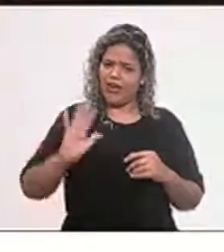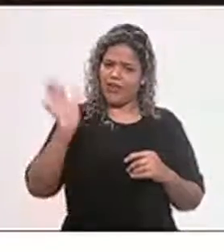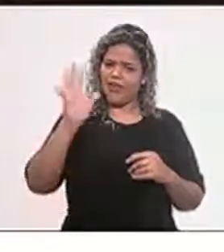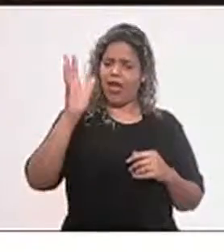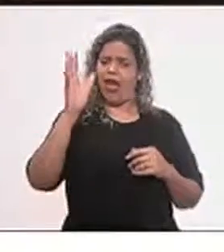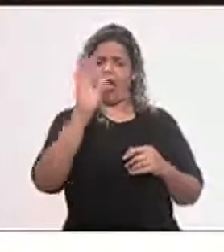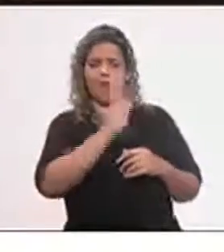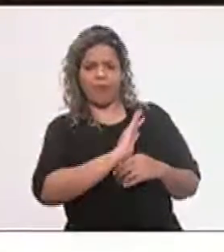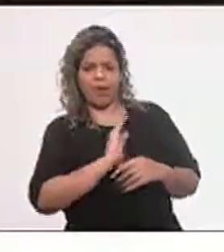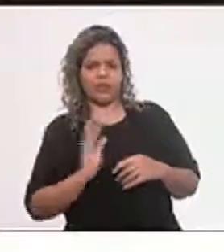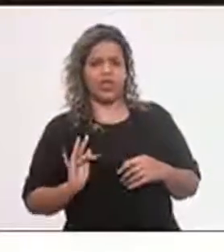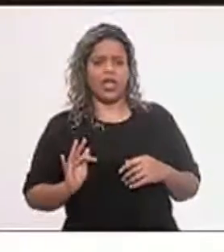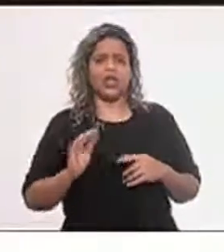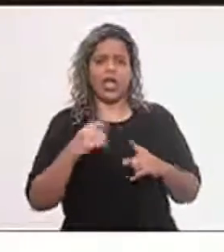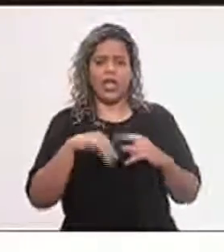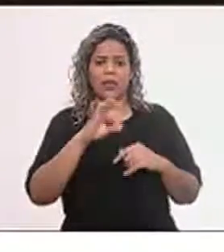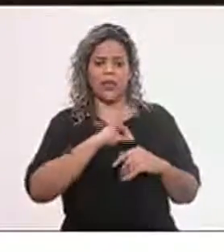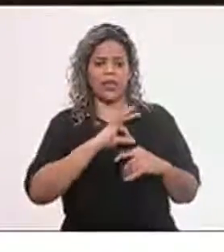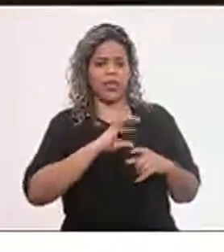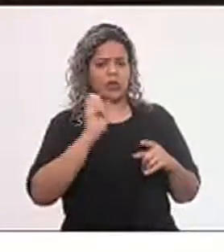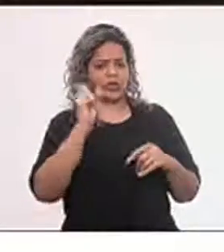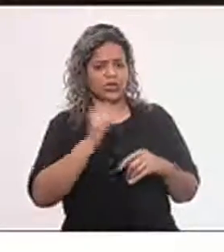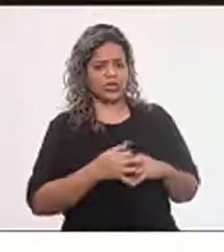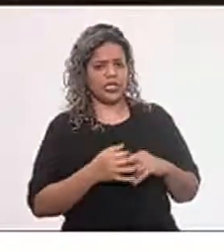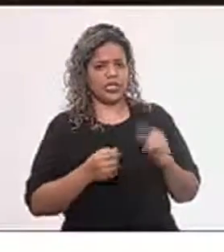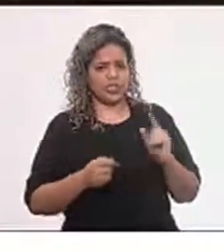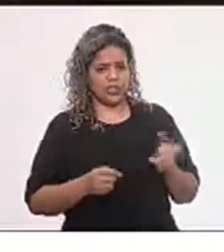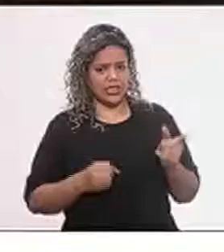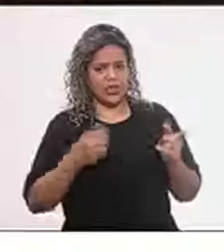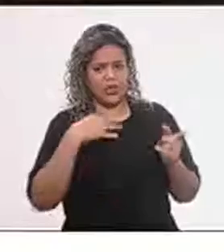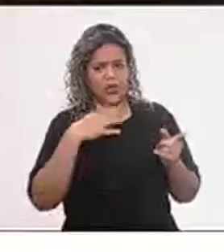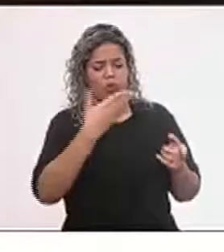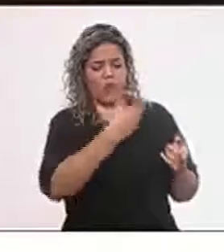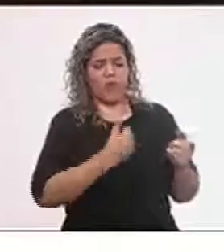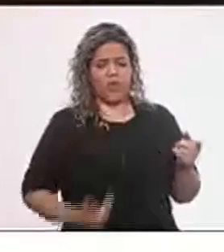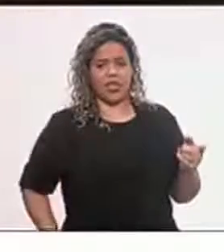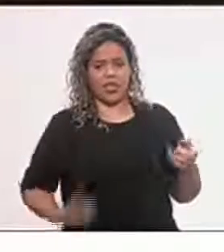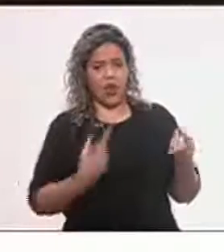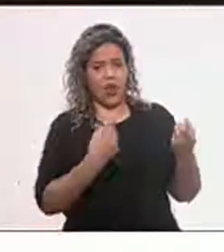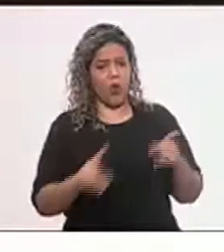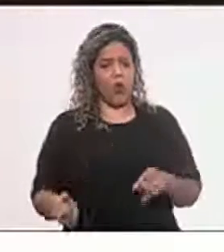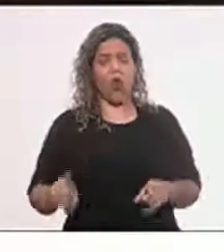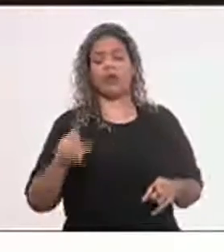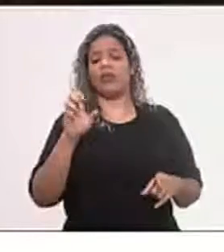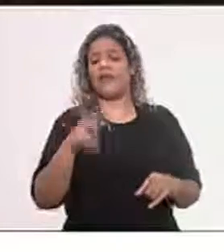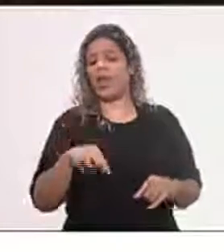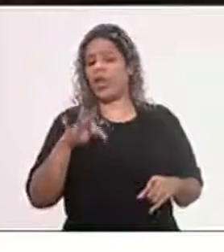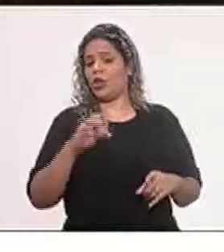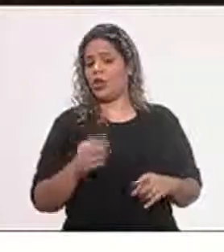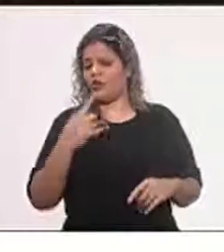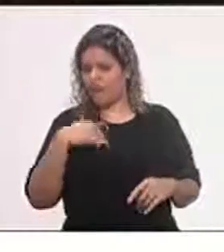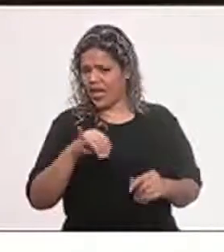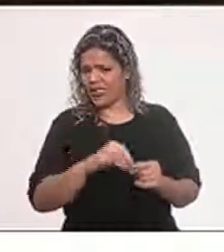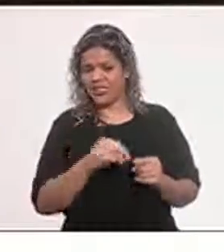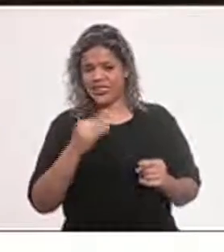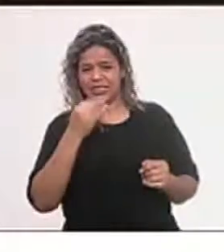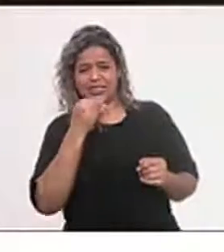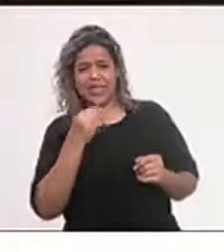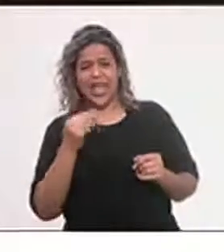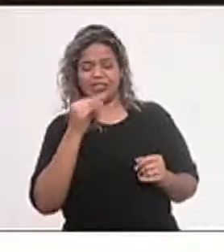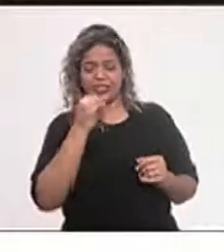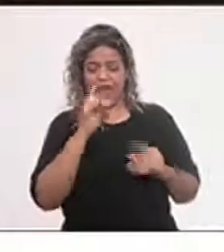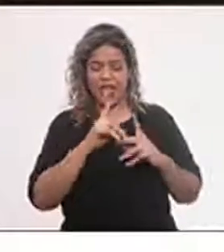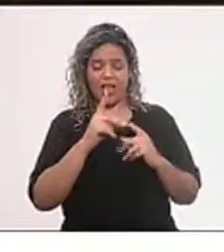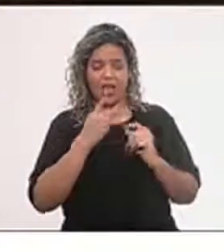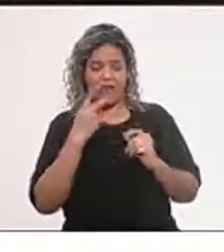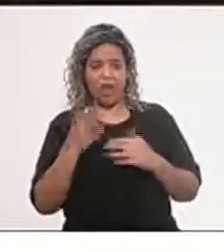eu estou falando da vida dos policiais, sim. Quando o governador veta um projeto que faz teste nas armas, ele